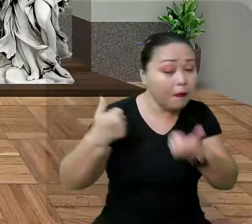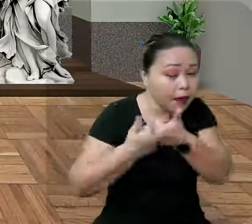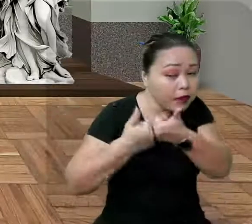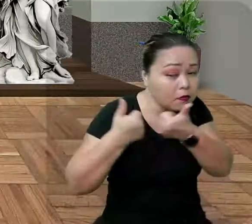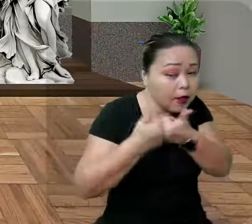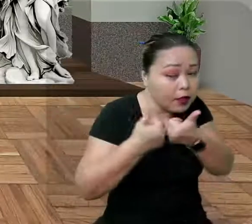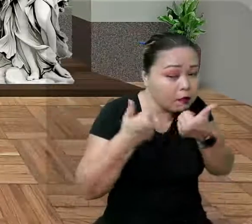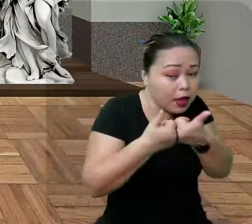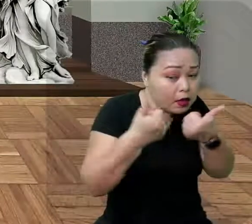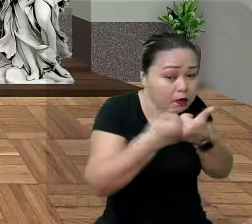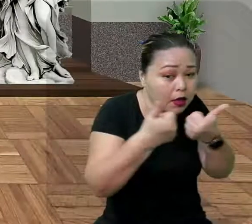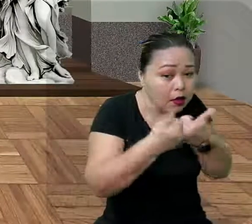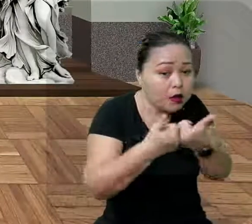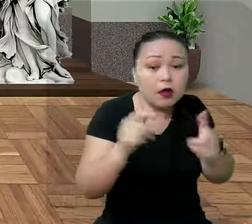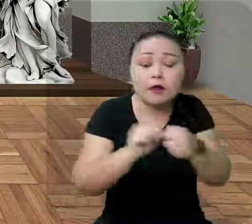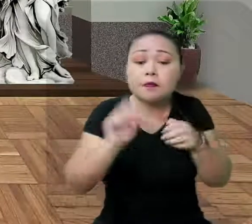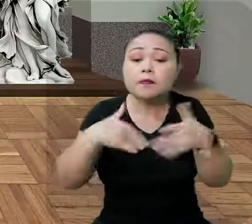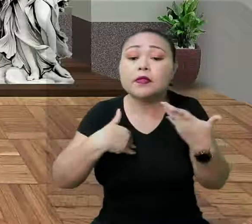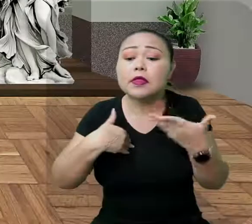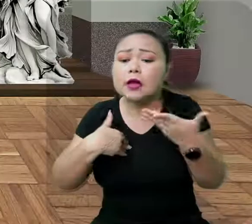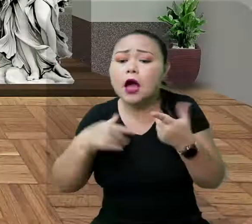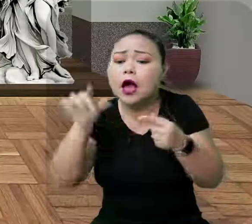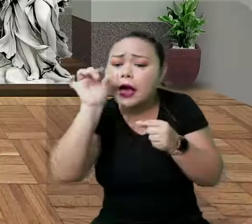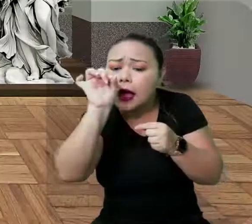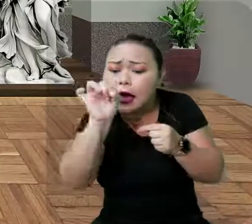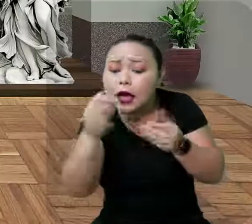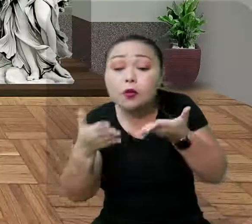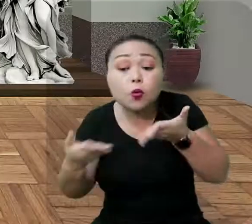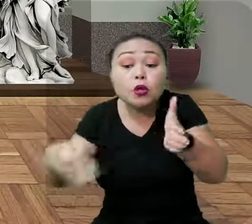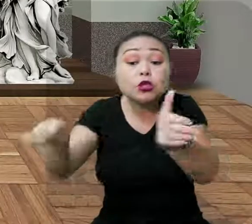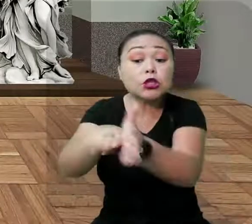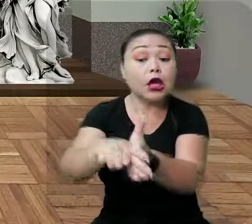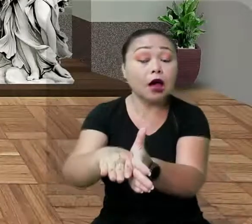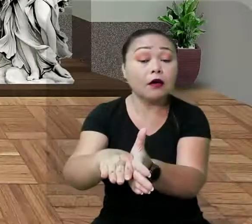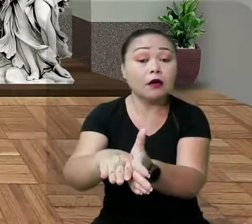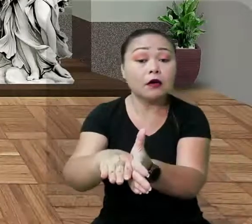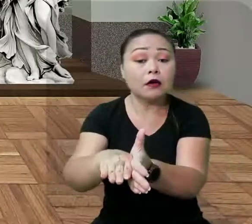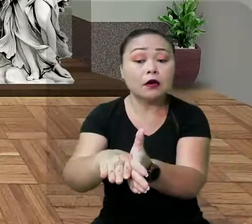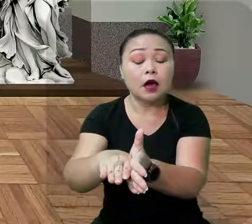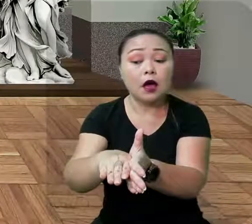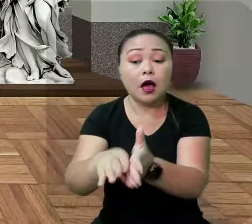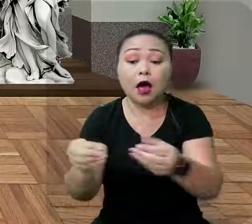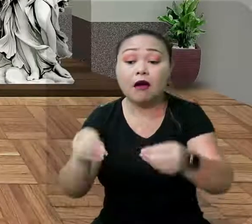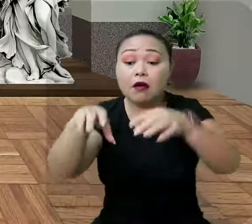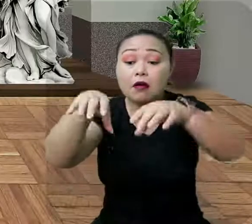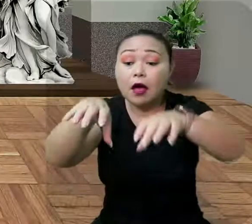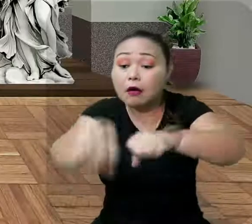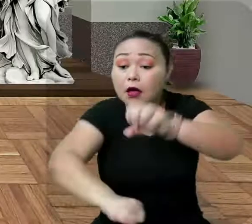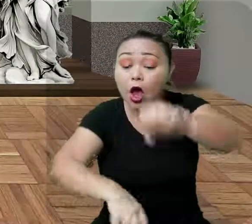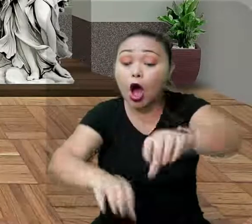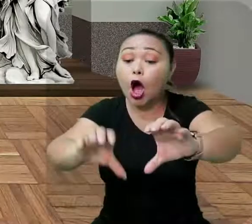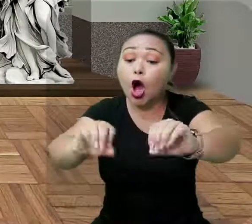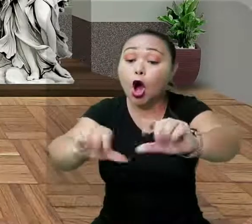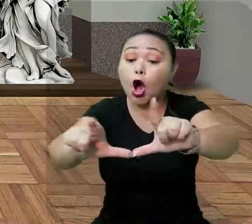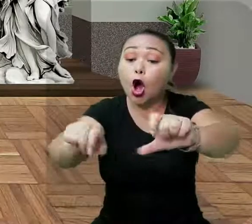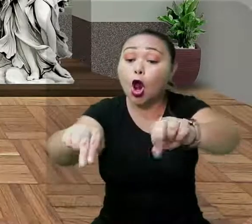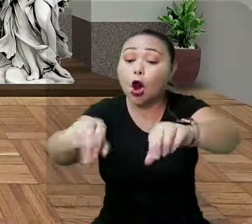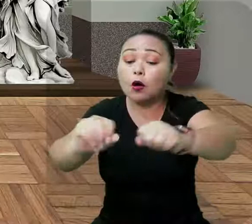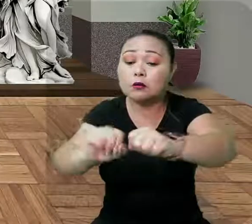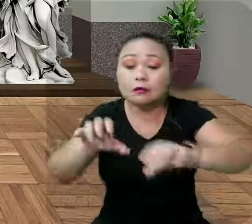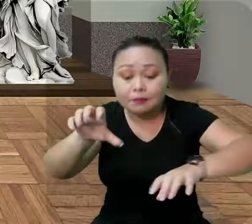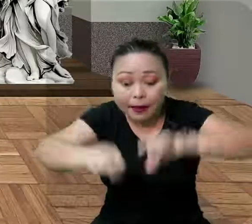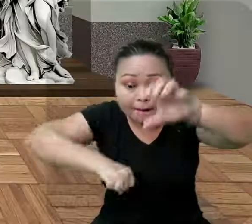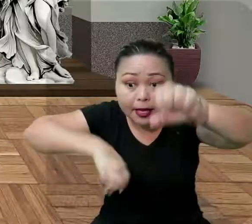próximo em cada em cada canto que ele chegava ele soldava colônia E aí